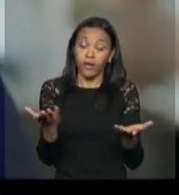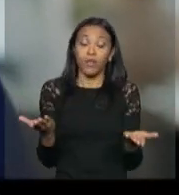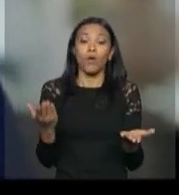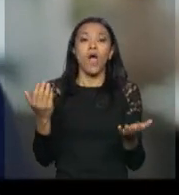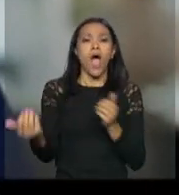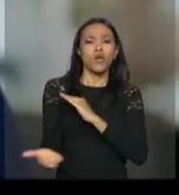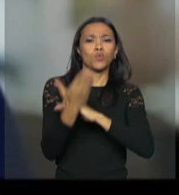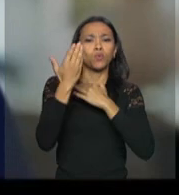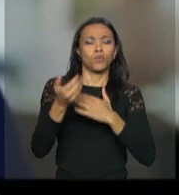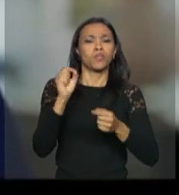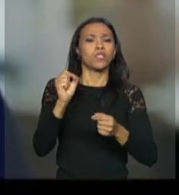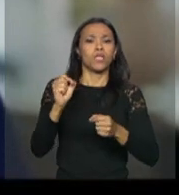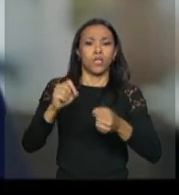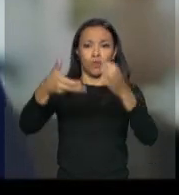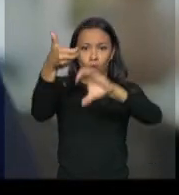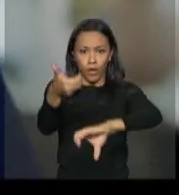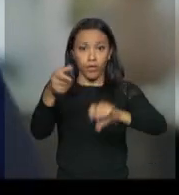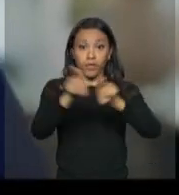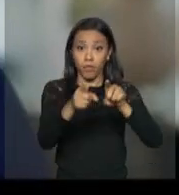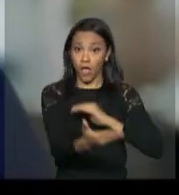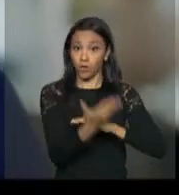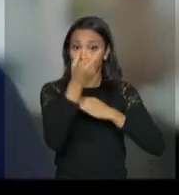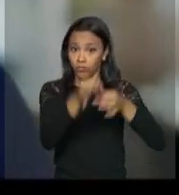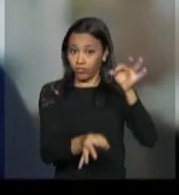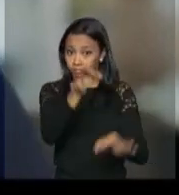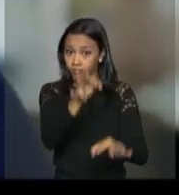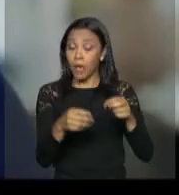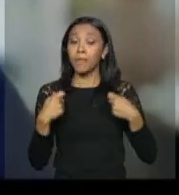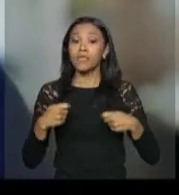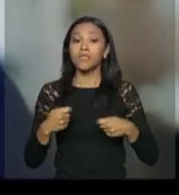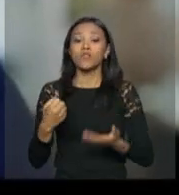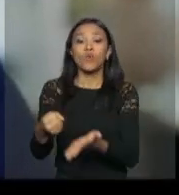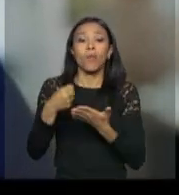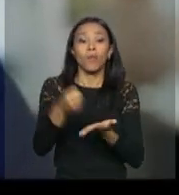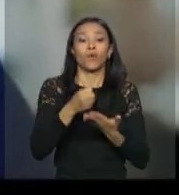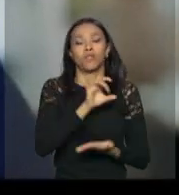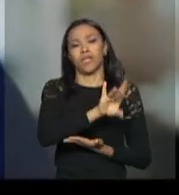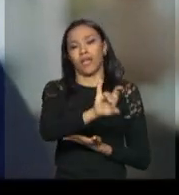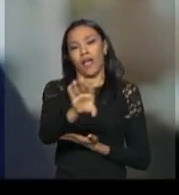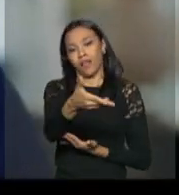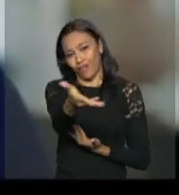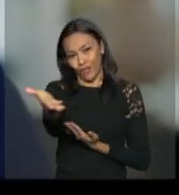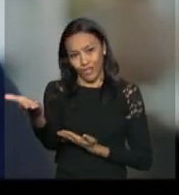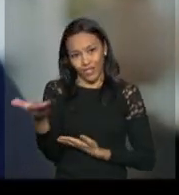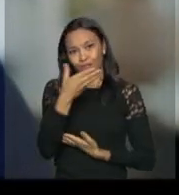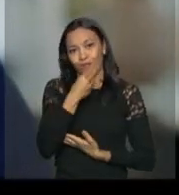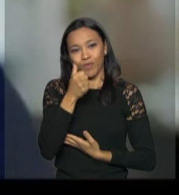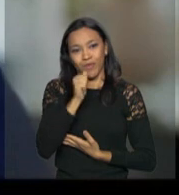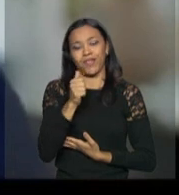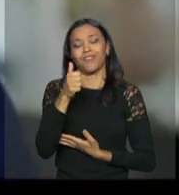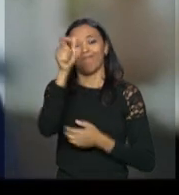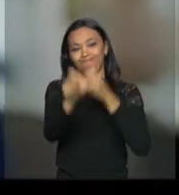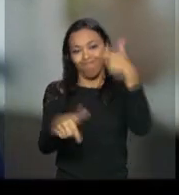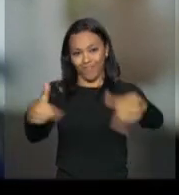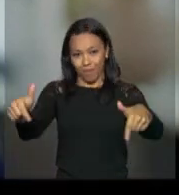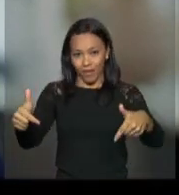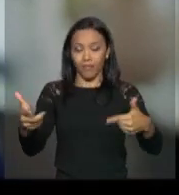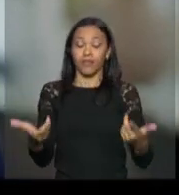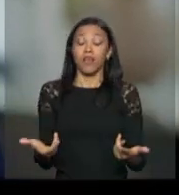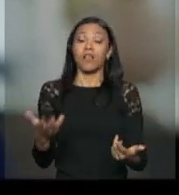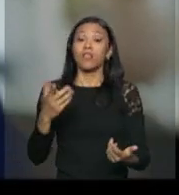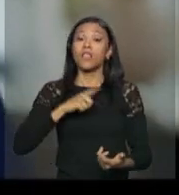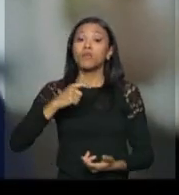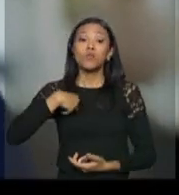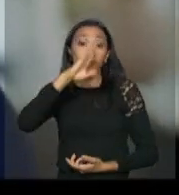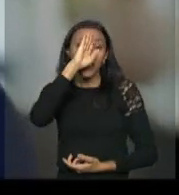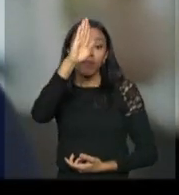do Congresso e do Judiciário, preciso do apoio de cada um de vocês, trabalhador e trabalhadora. Temos o